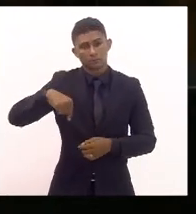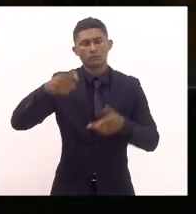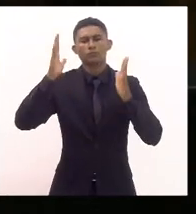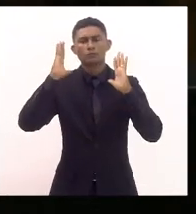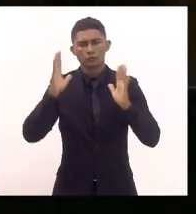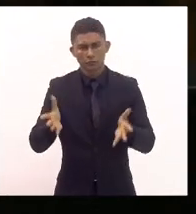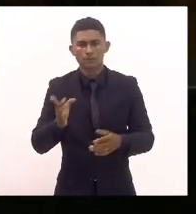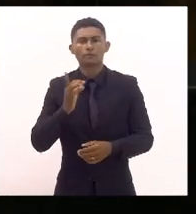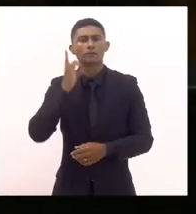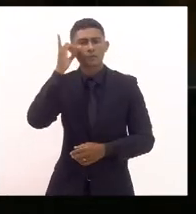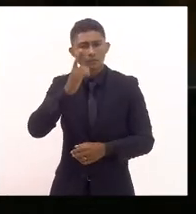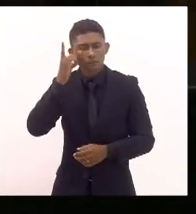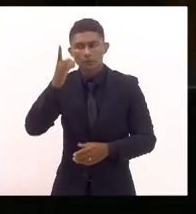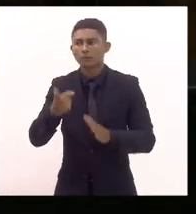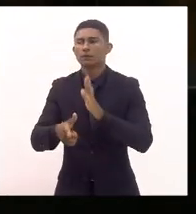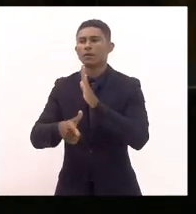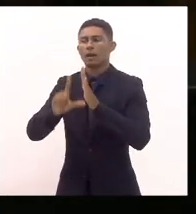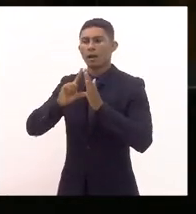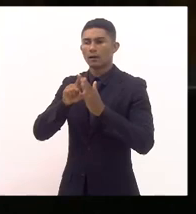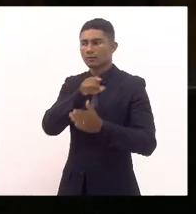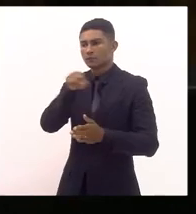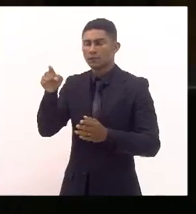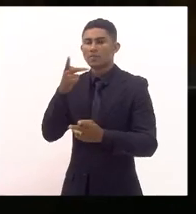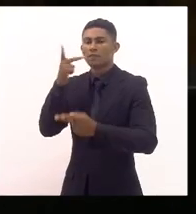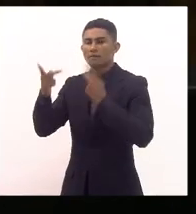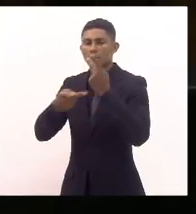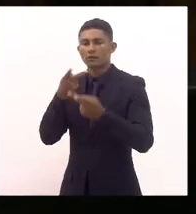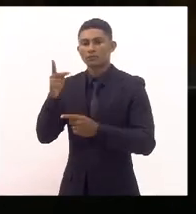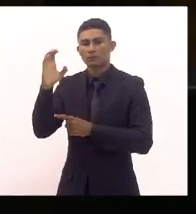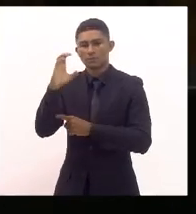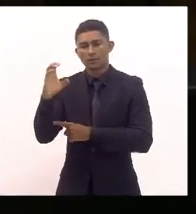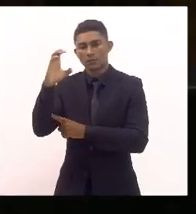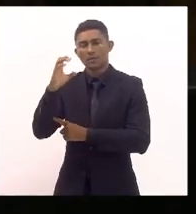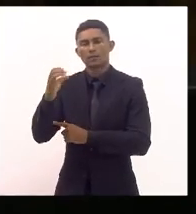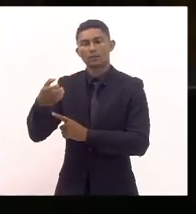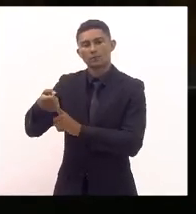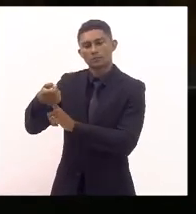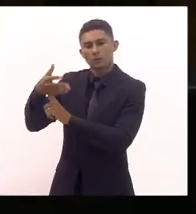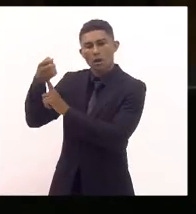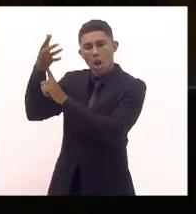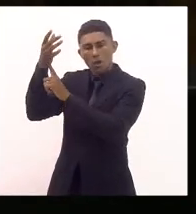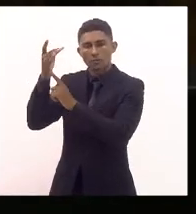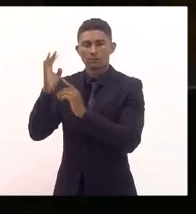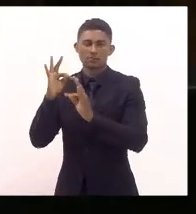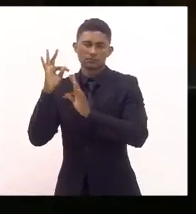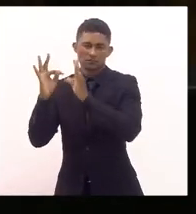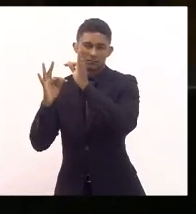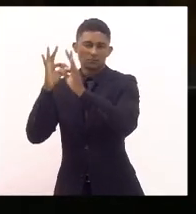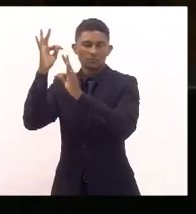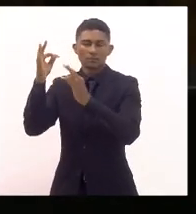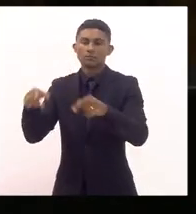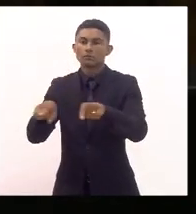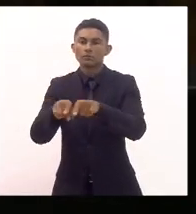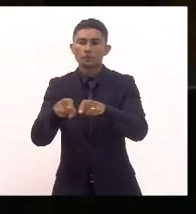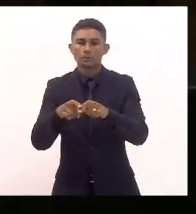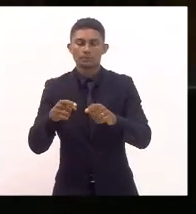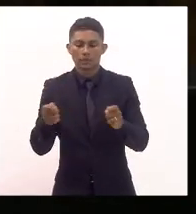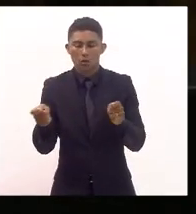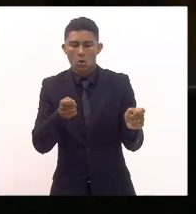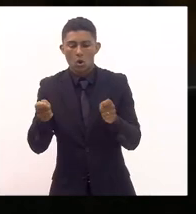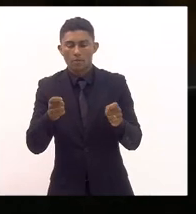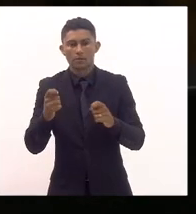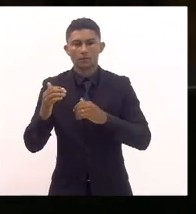deputados que me antecederam falando de ciência e tecnologia falando de desenvolvimento